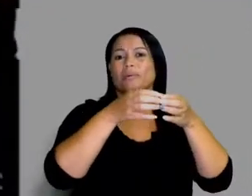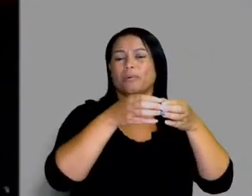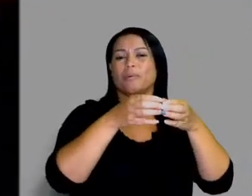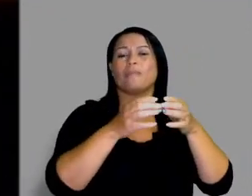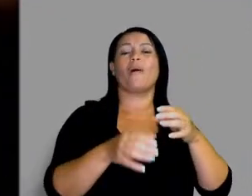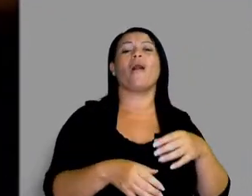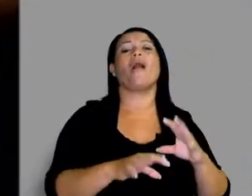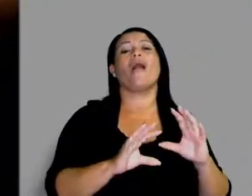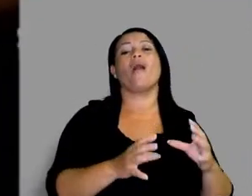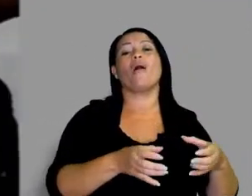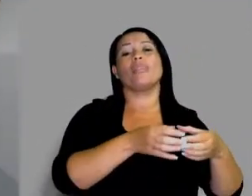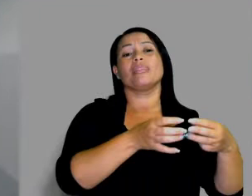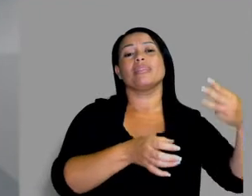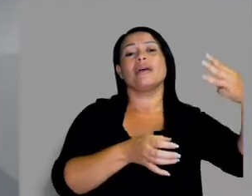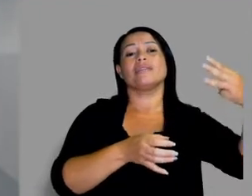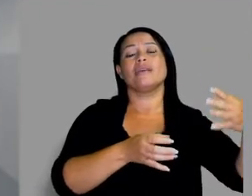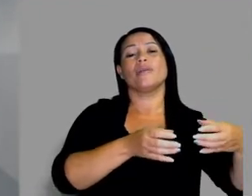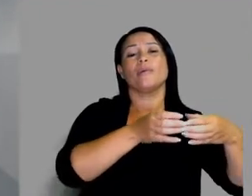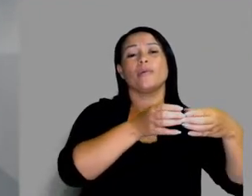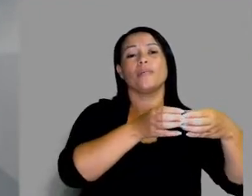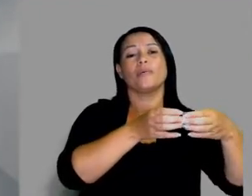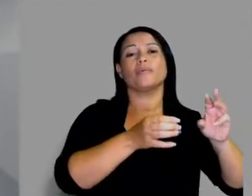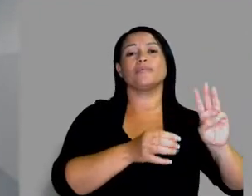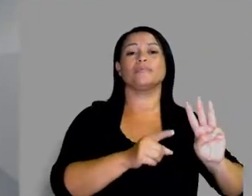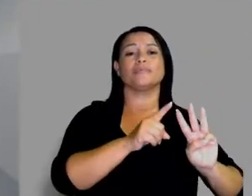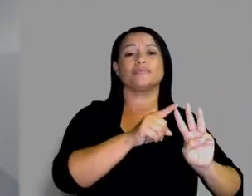ok? Terceira,